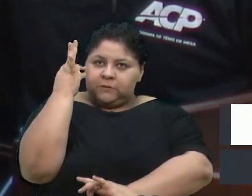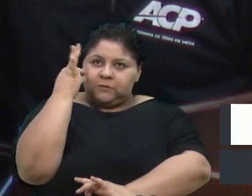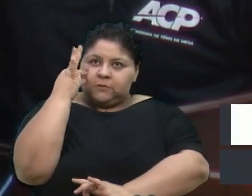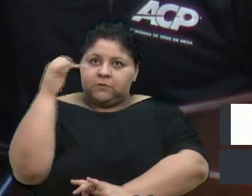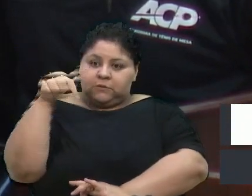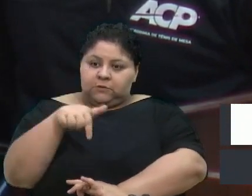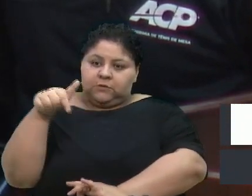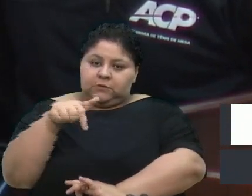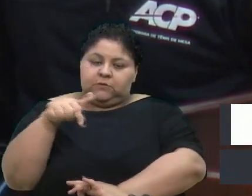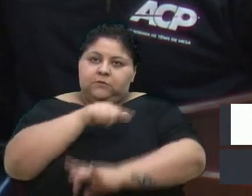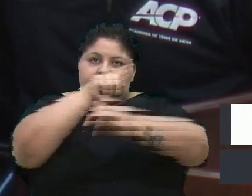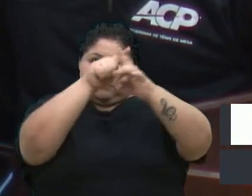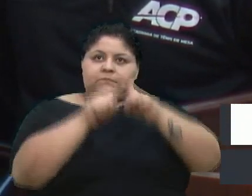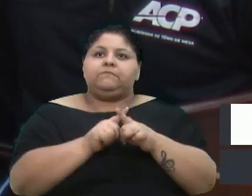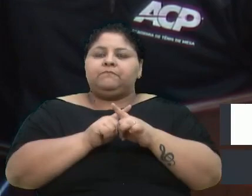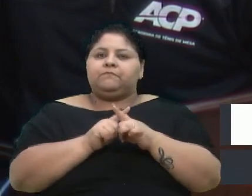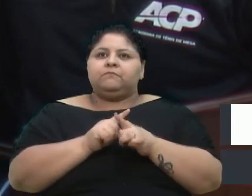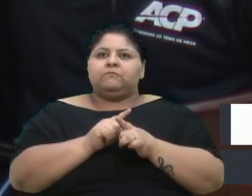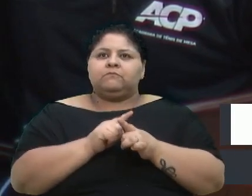nesse campeonato aí,